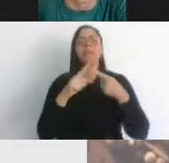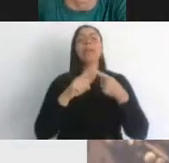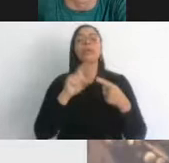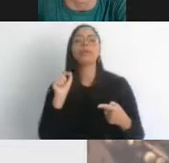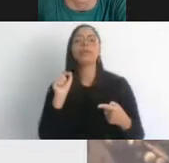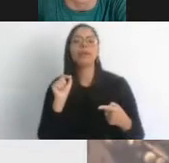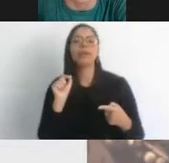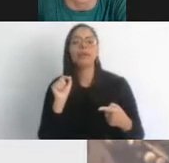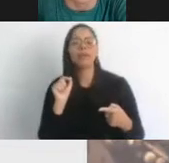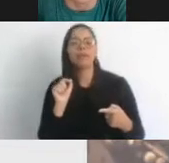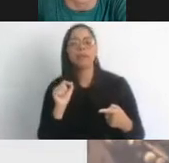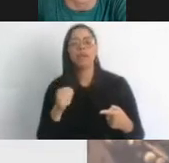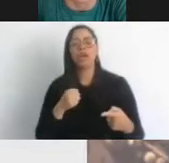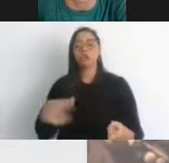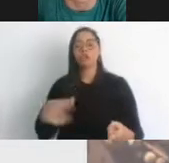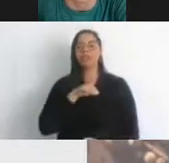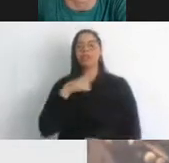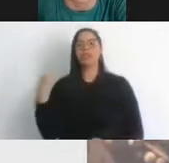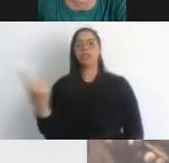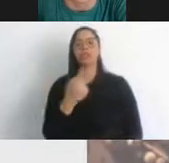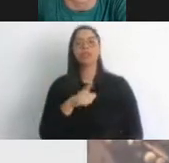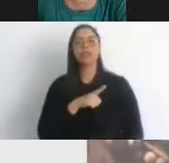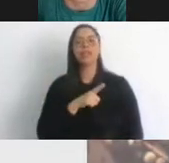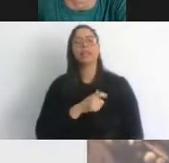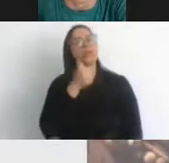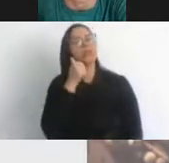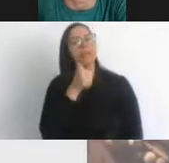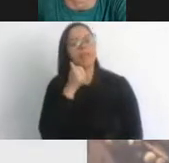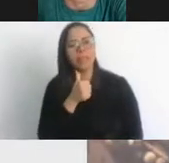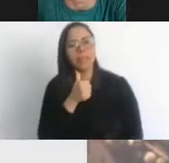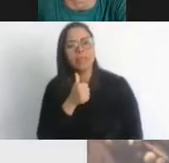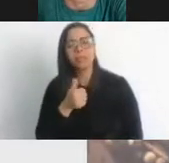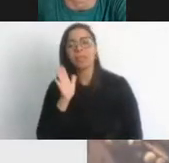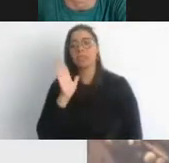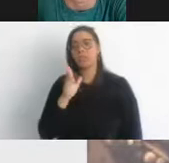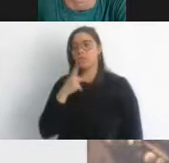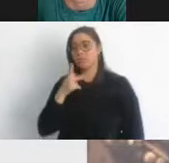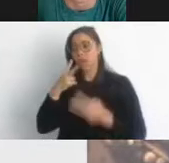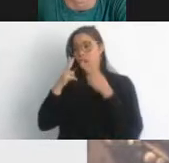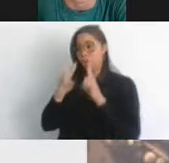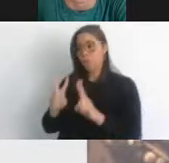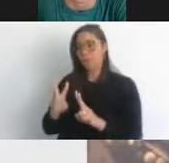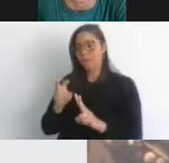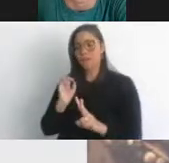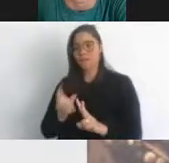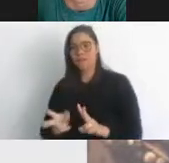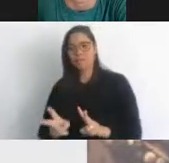nós temos tá é o feminino que a gente vai sempre olhar para um lugar do biológico